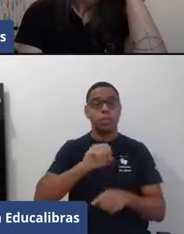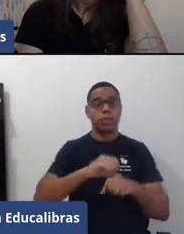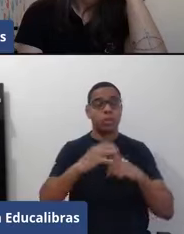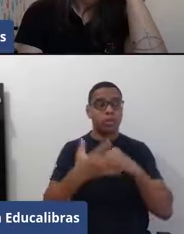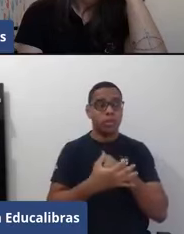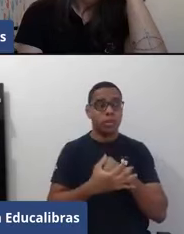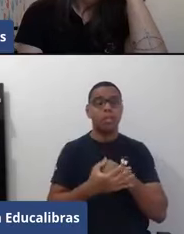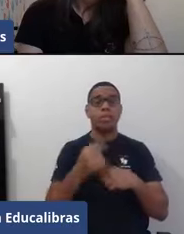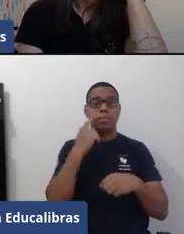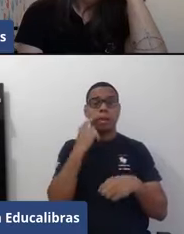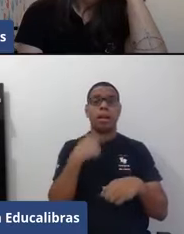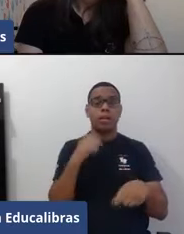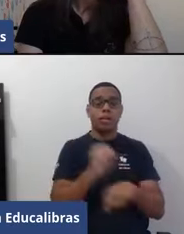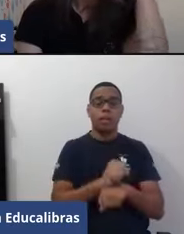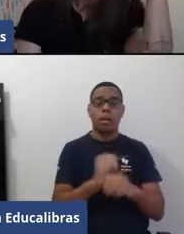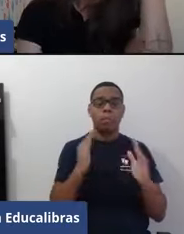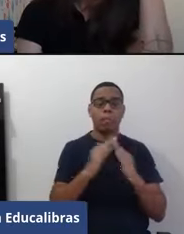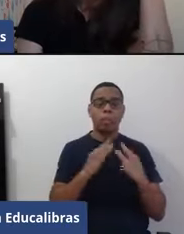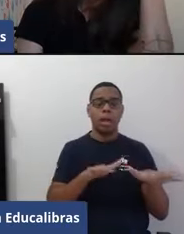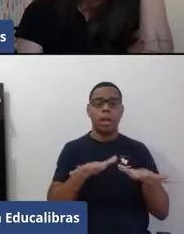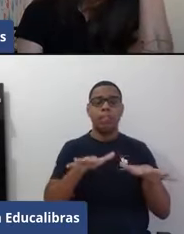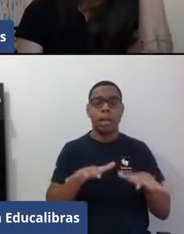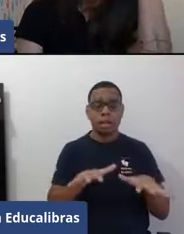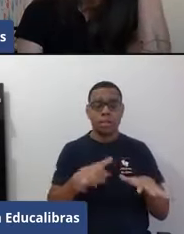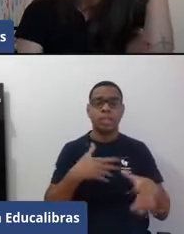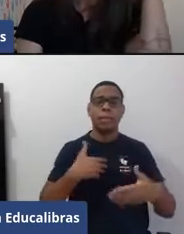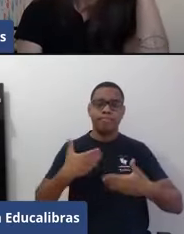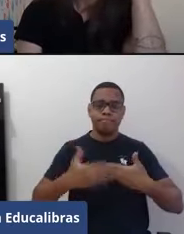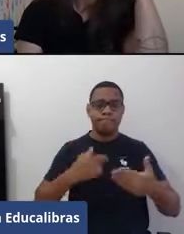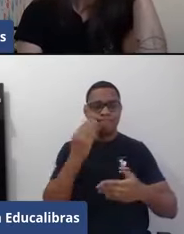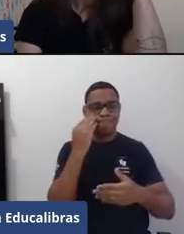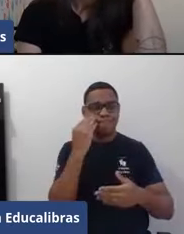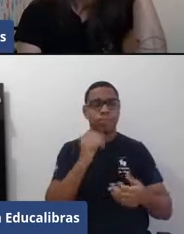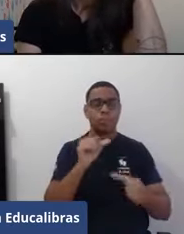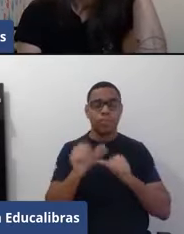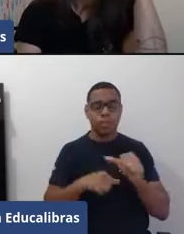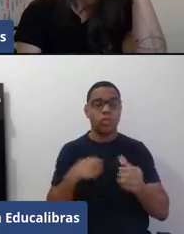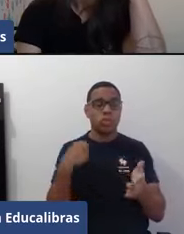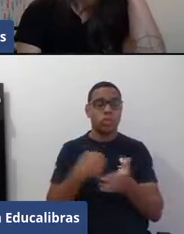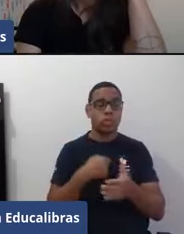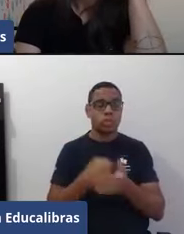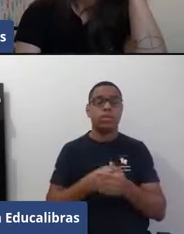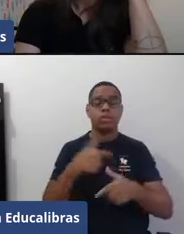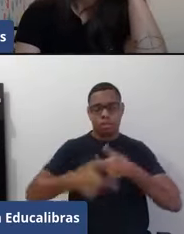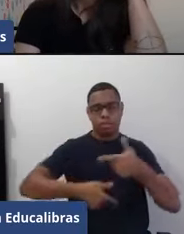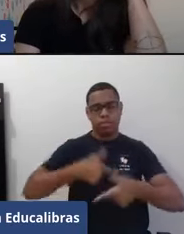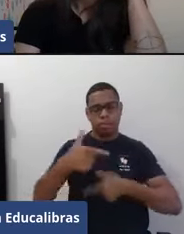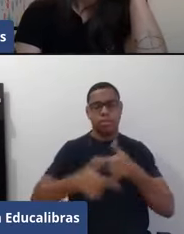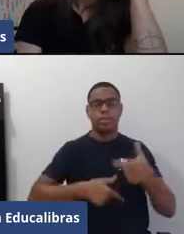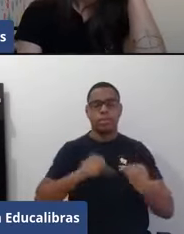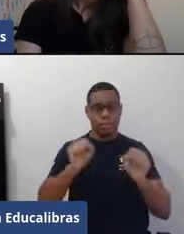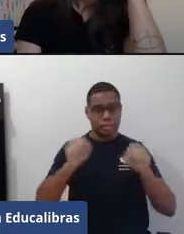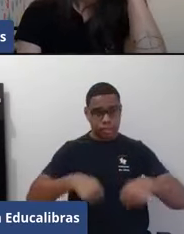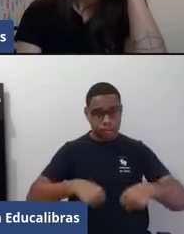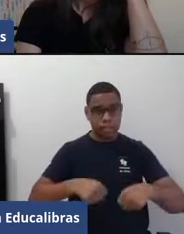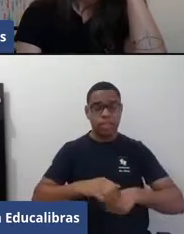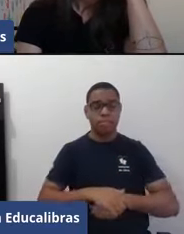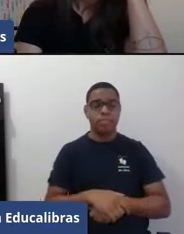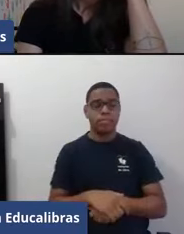nosso movimento, mas não vamos deixar ele nos ater. Vamos lutar, vamos trabalhar de bastidores, sim, vamos